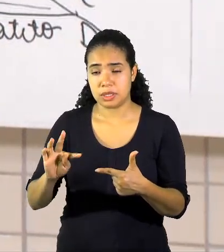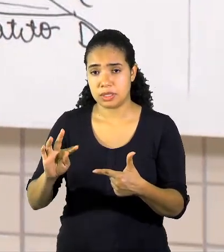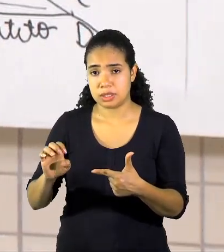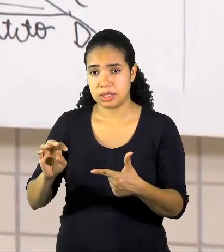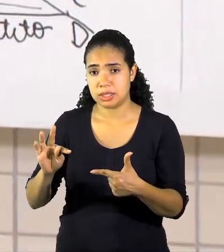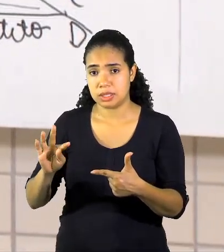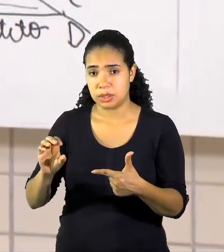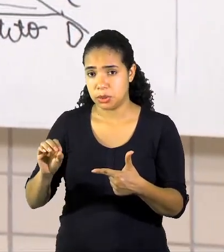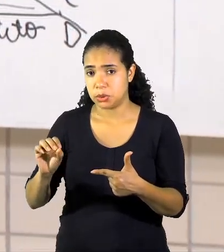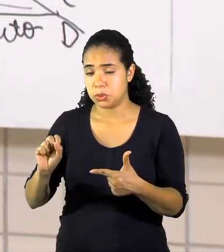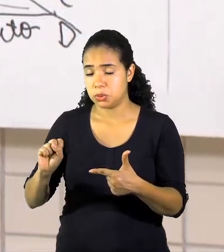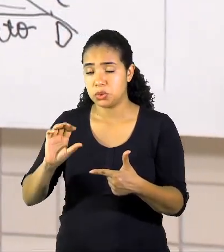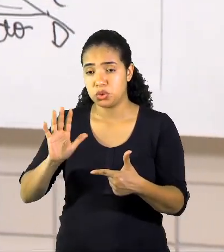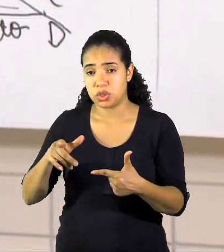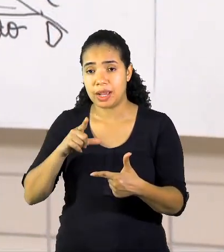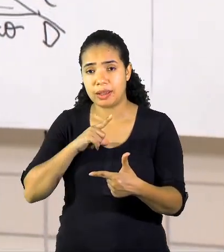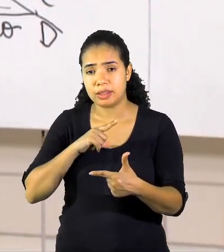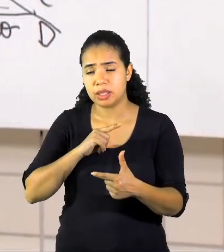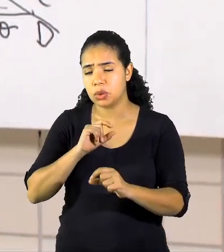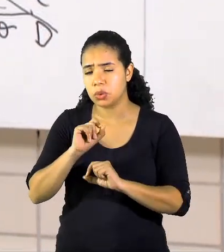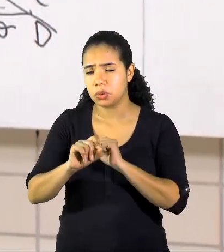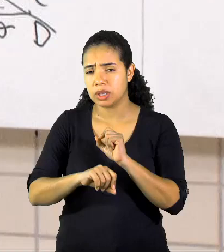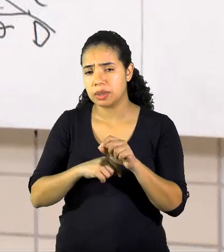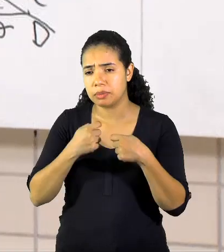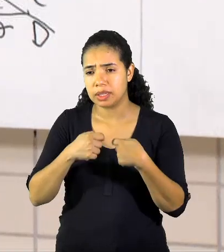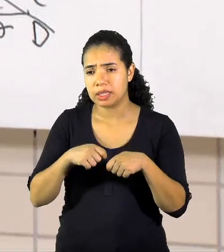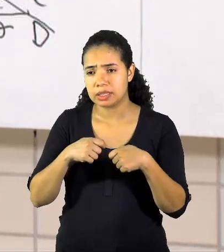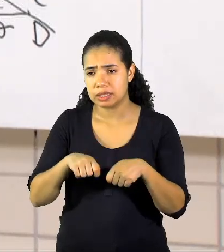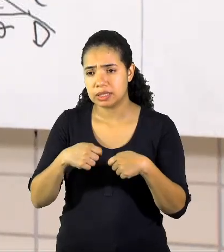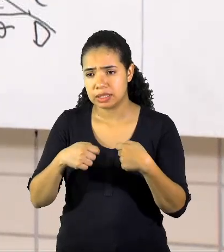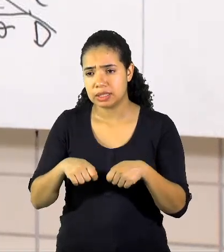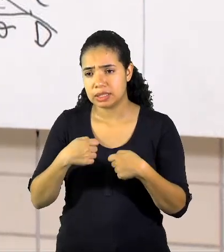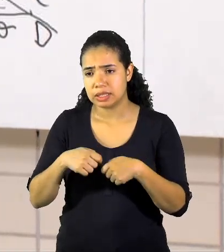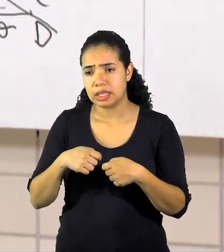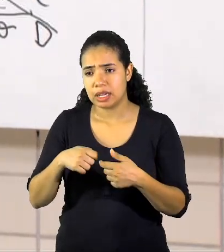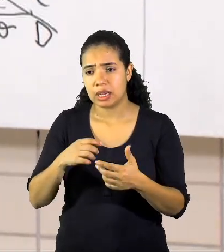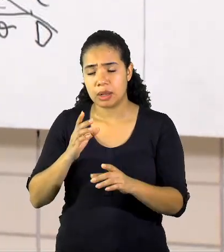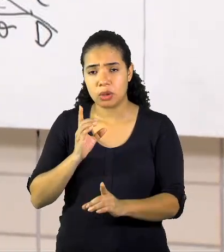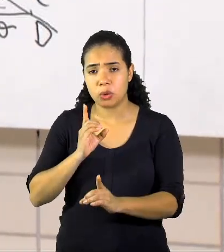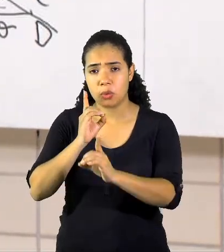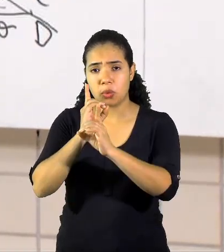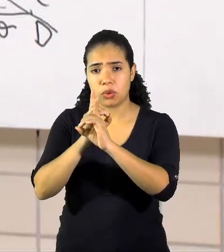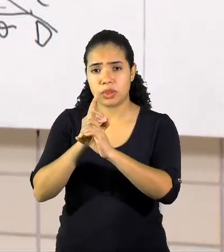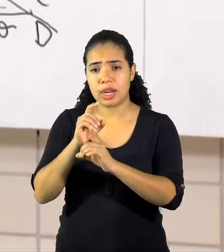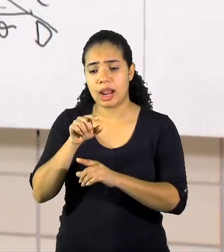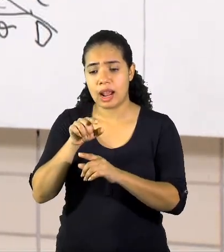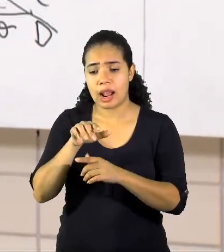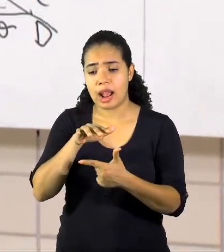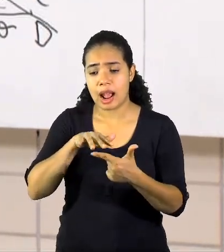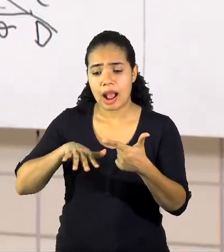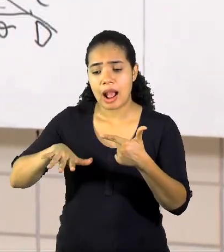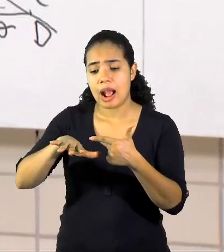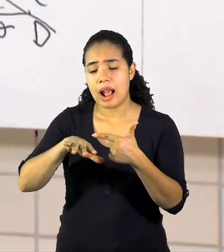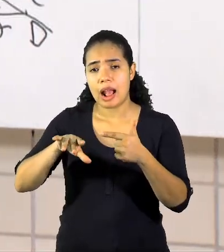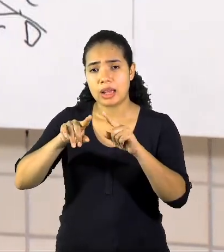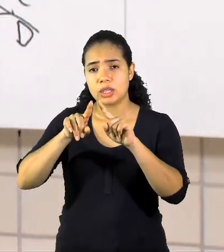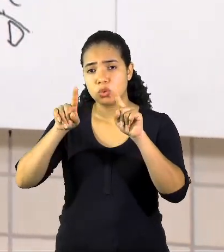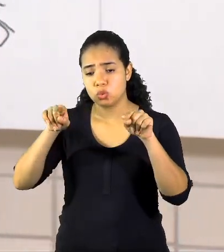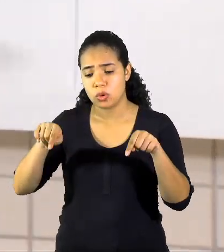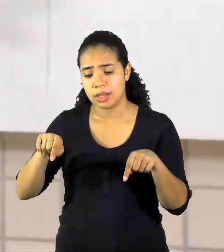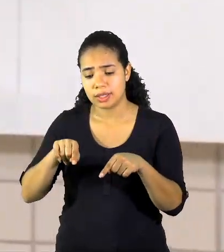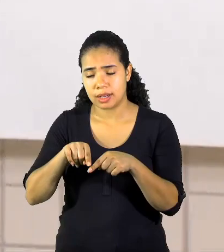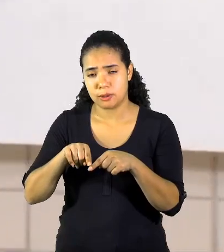catetos, então agora o que é que está me pedindo para fazer aqui? Para eu encontrar essa área do quadrado. Então vamos lá comigo